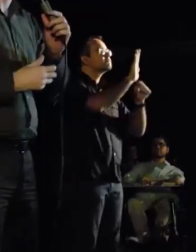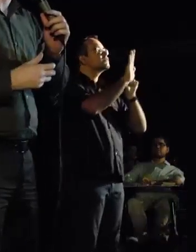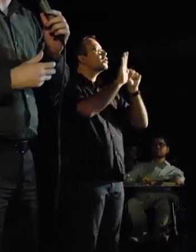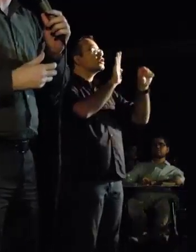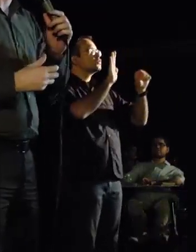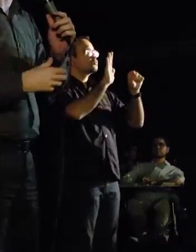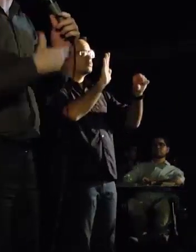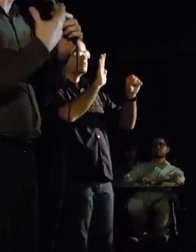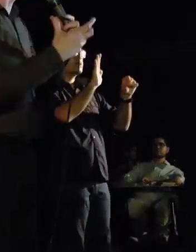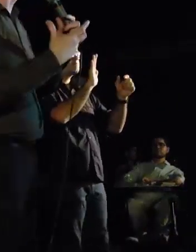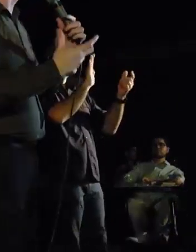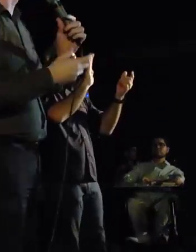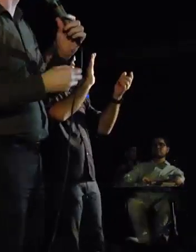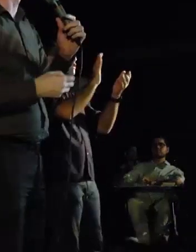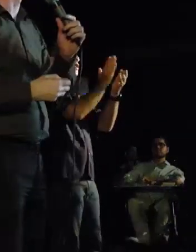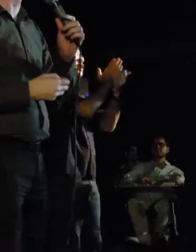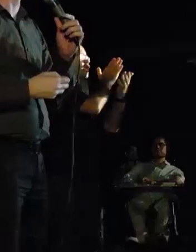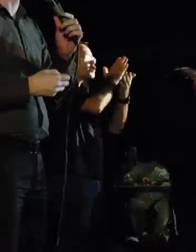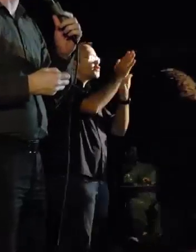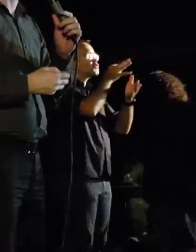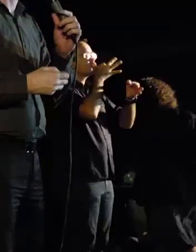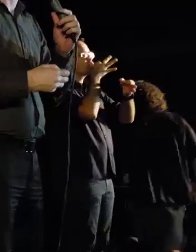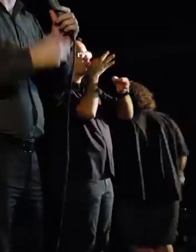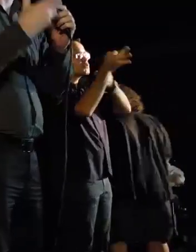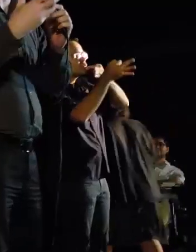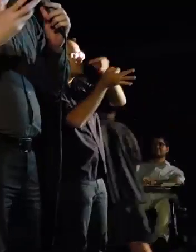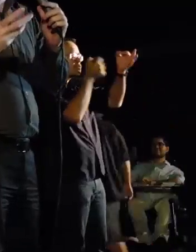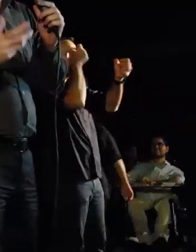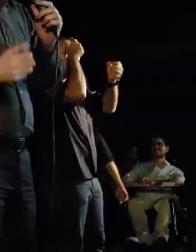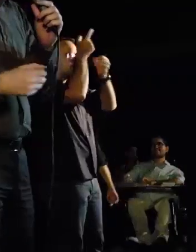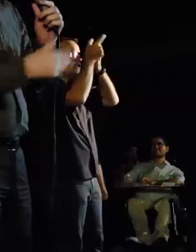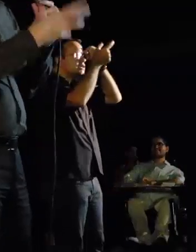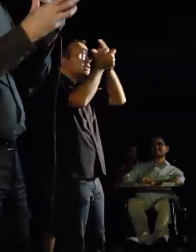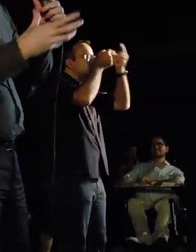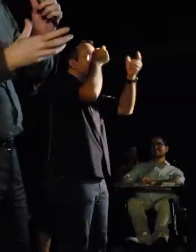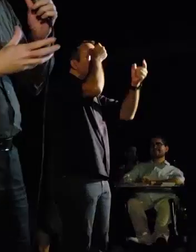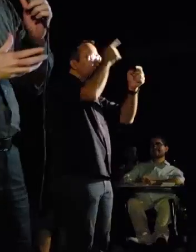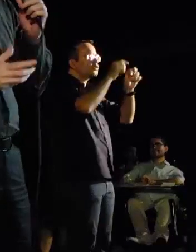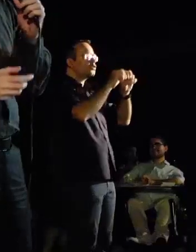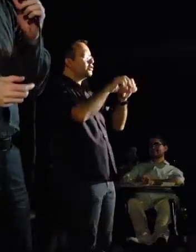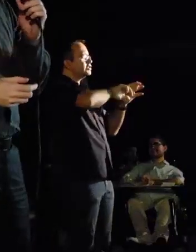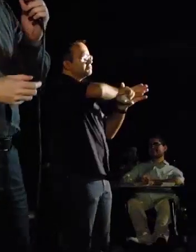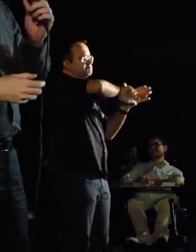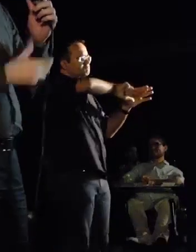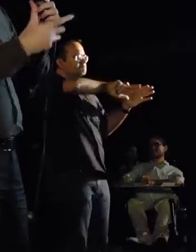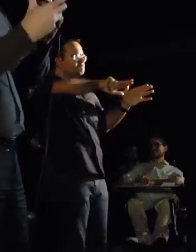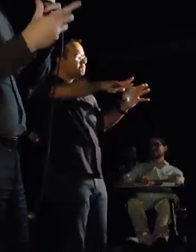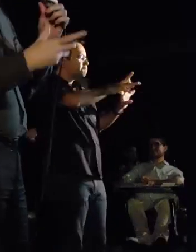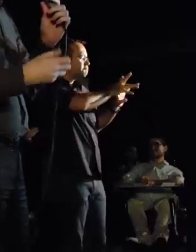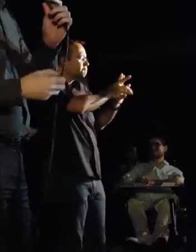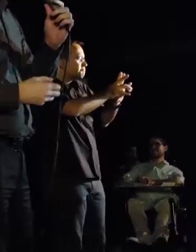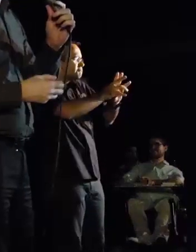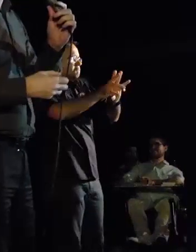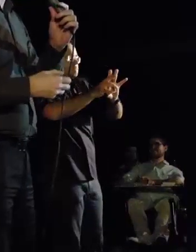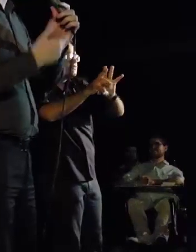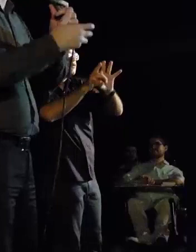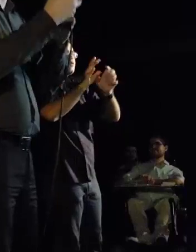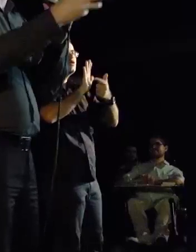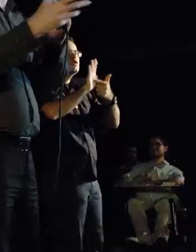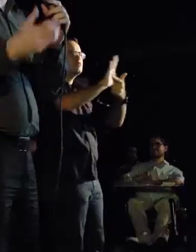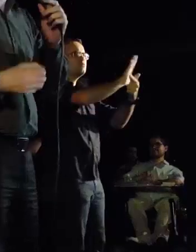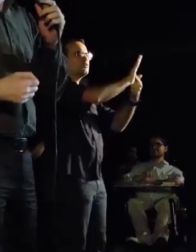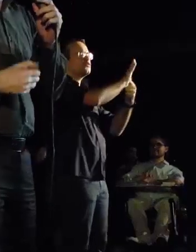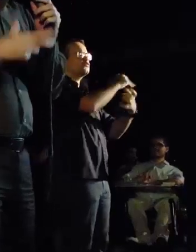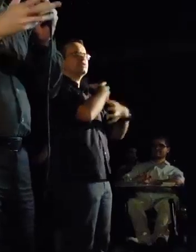algumas hipóteses sobre uma questão ou um conjunto de questões que eu tenho certeza que